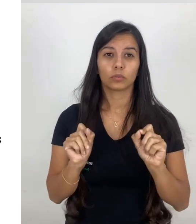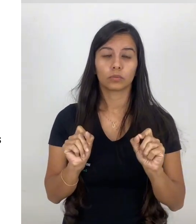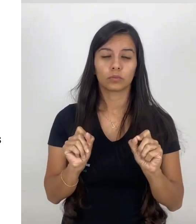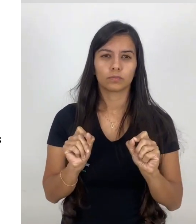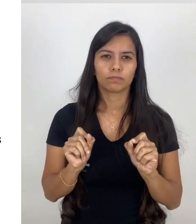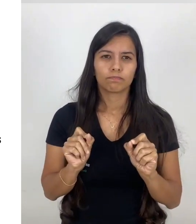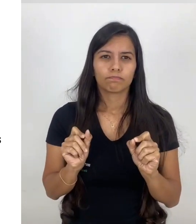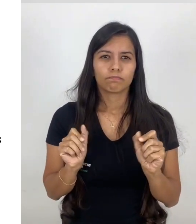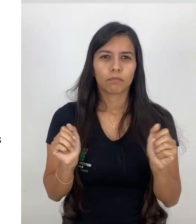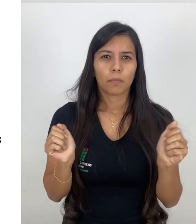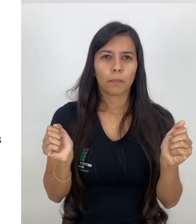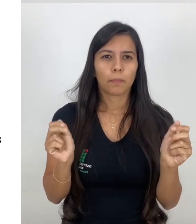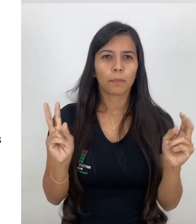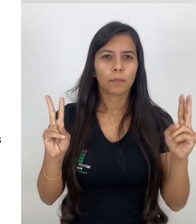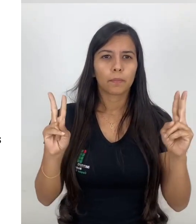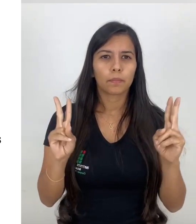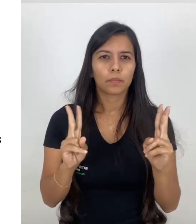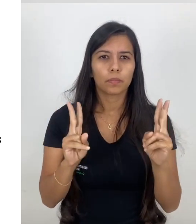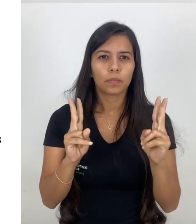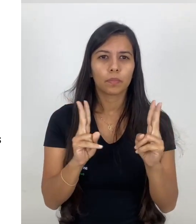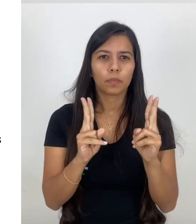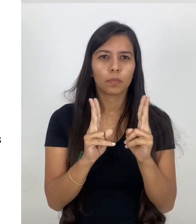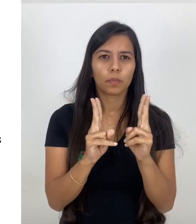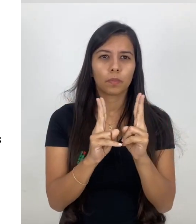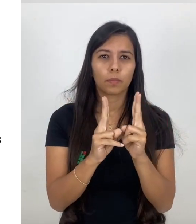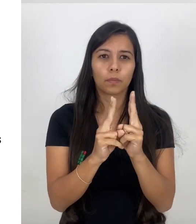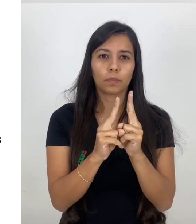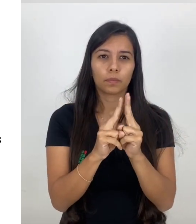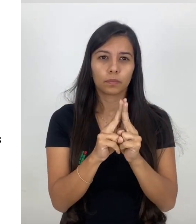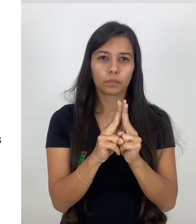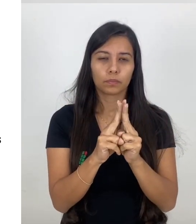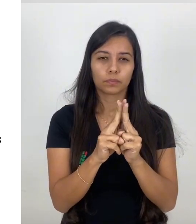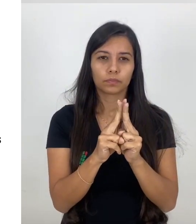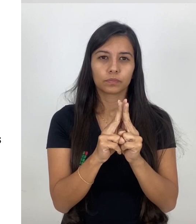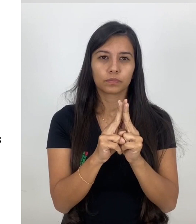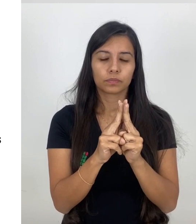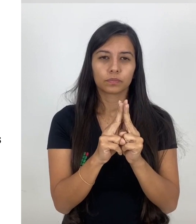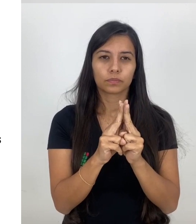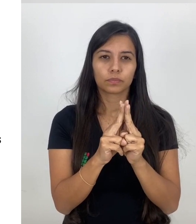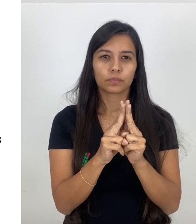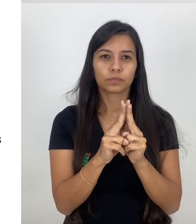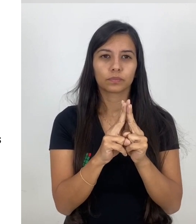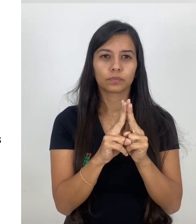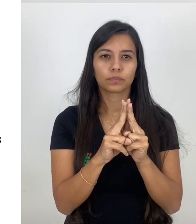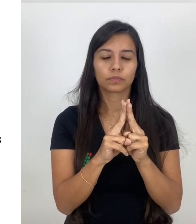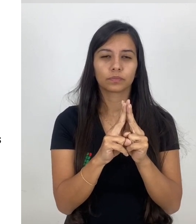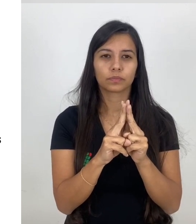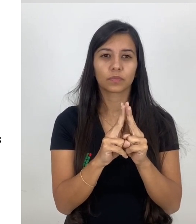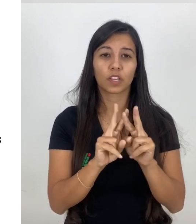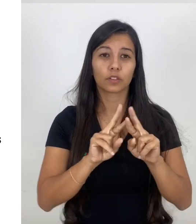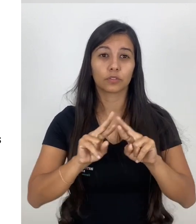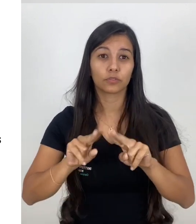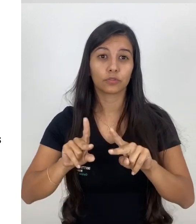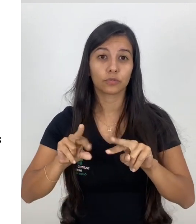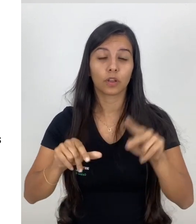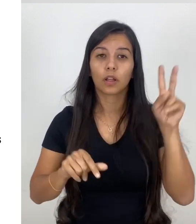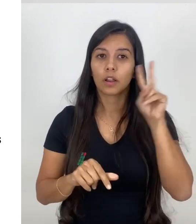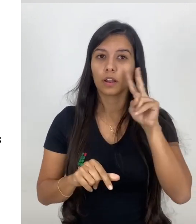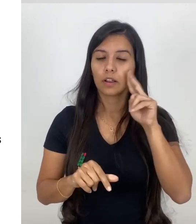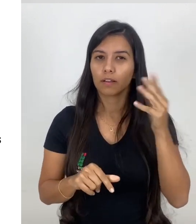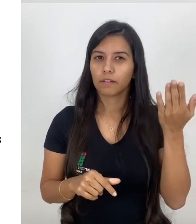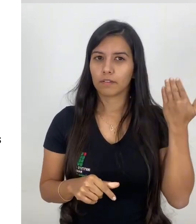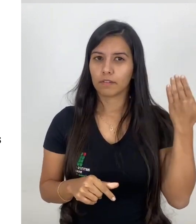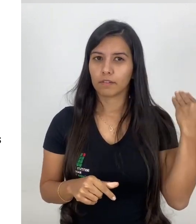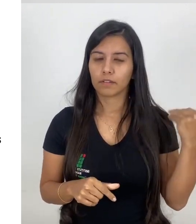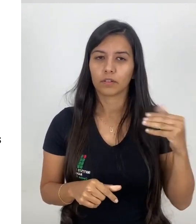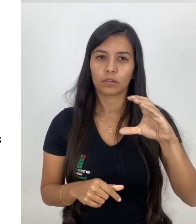eles vão, se aproximar, eles vão se juntar, de forma que as cromátides não irmãs,